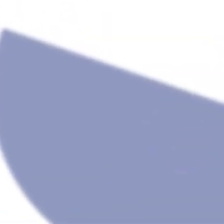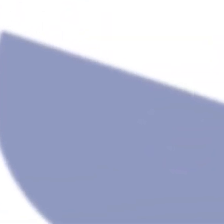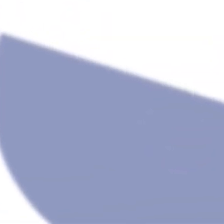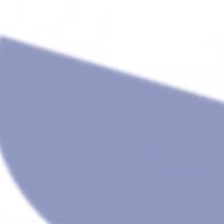aqui Y